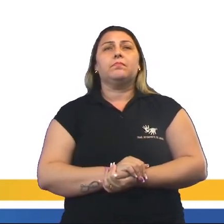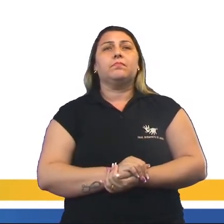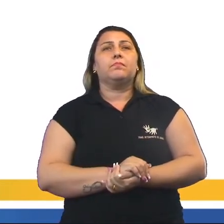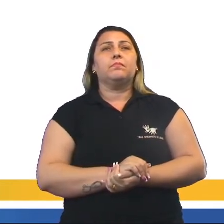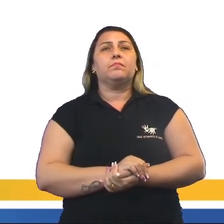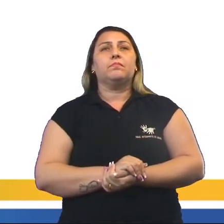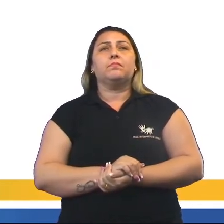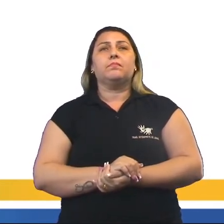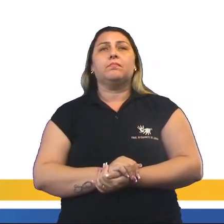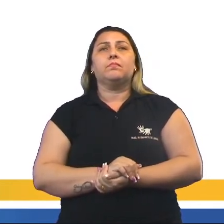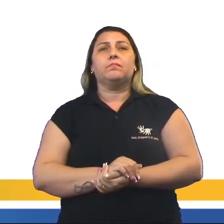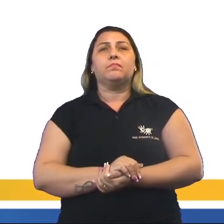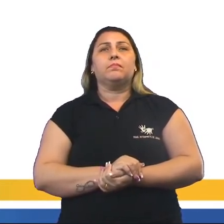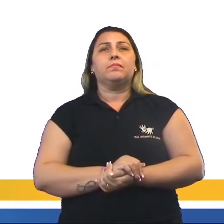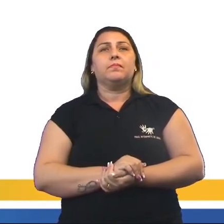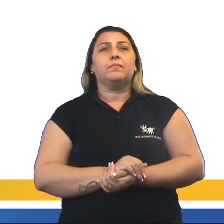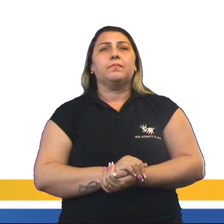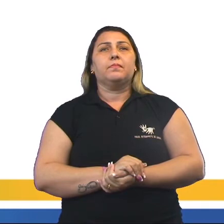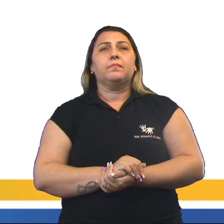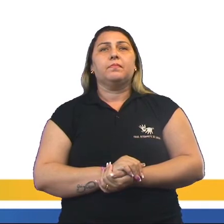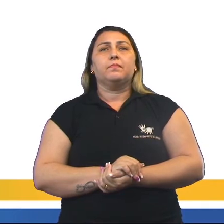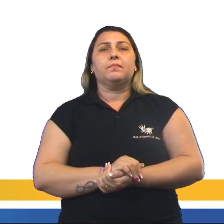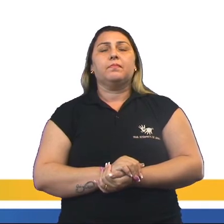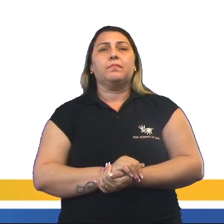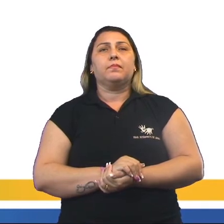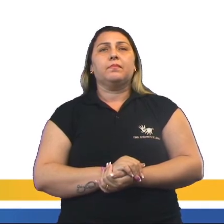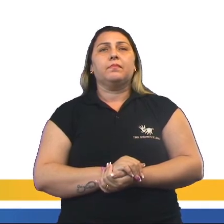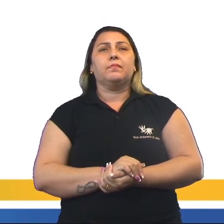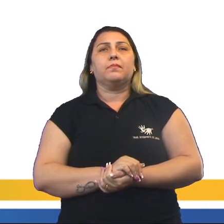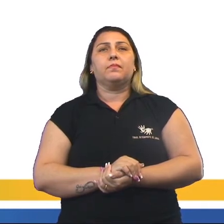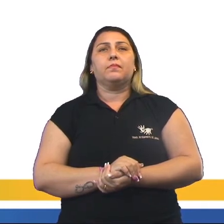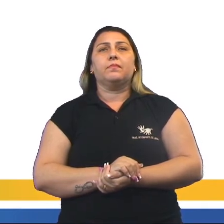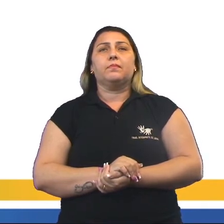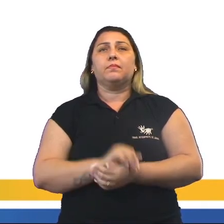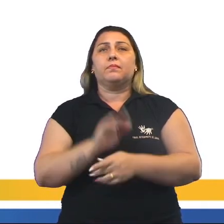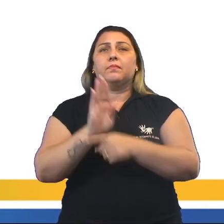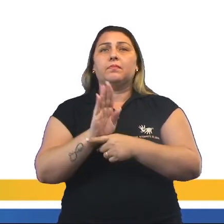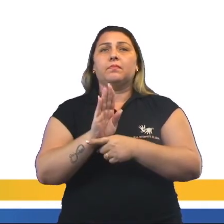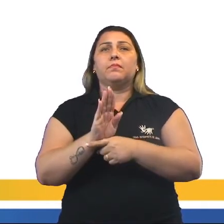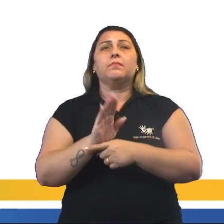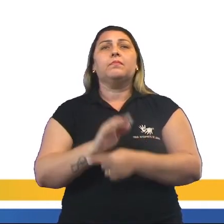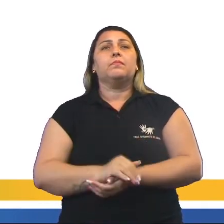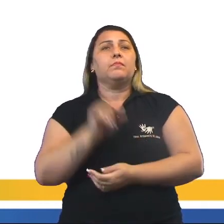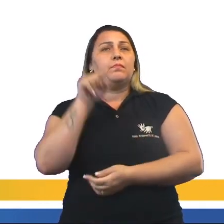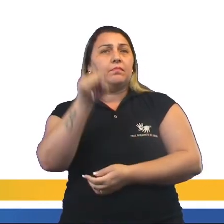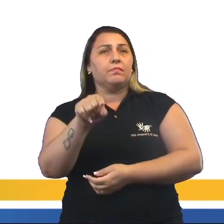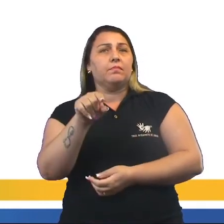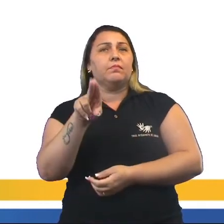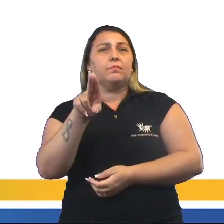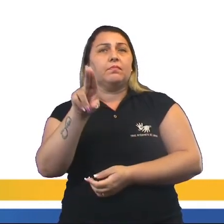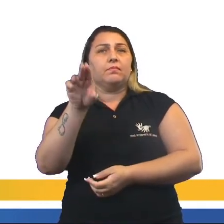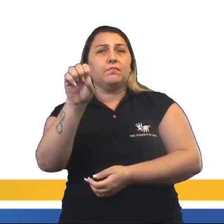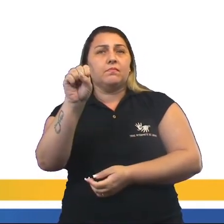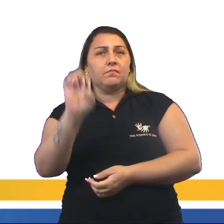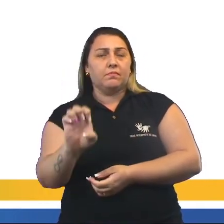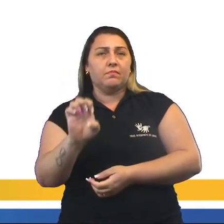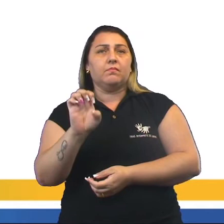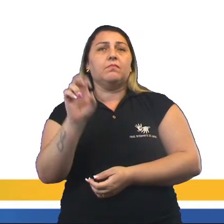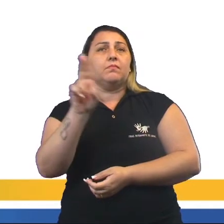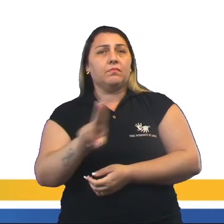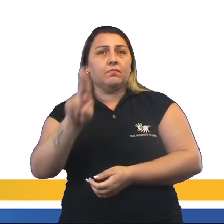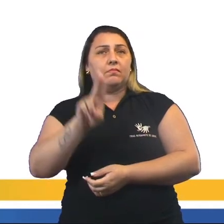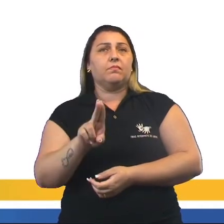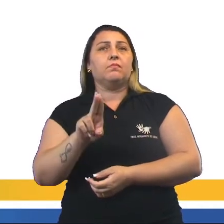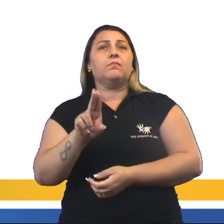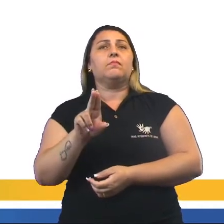text, digitar, e a message, uma mensagem. Letra B, you, você, use,